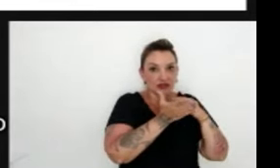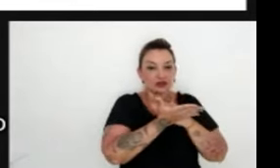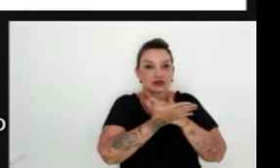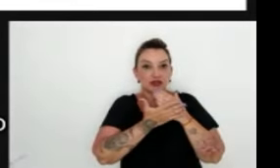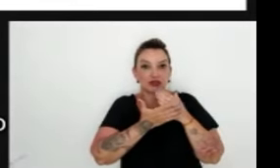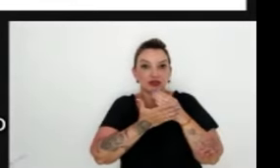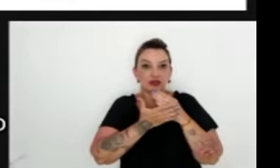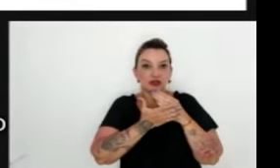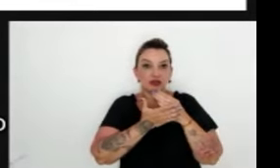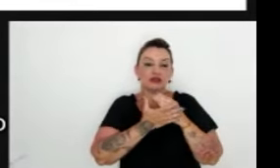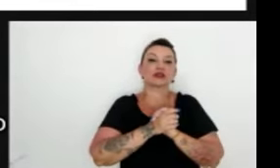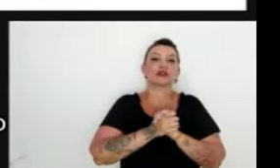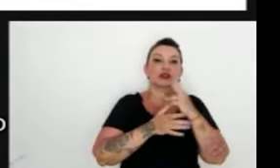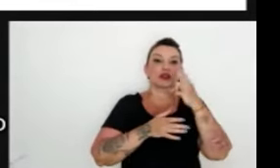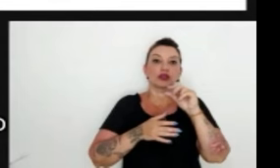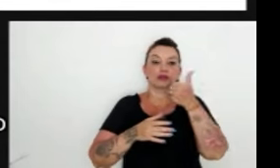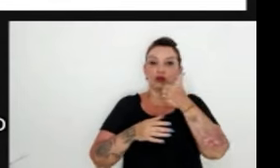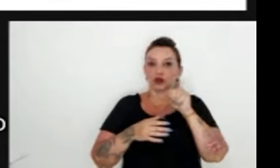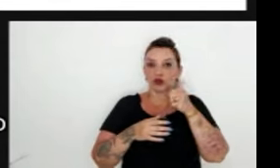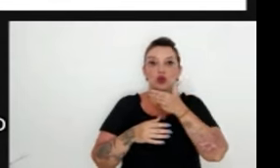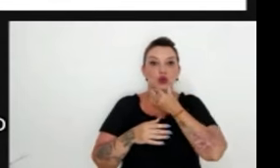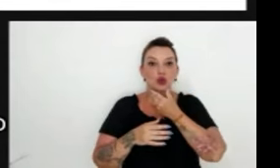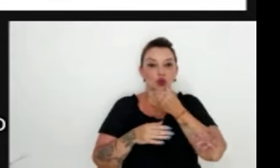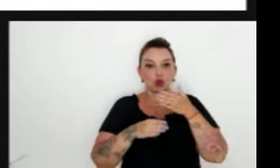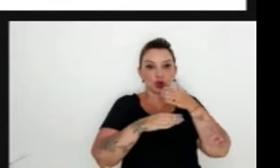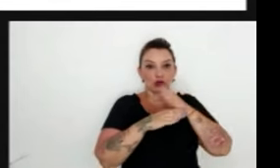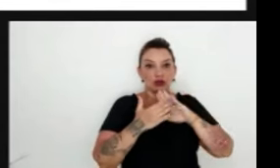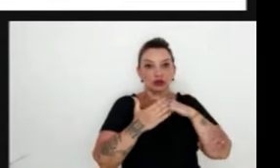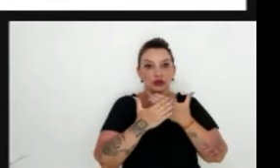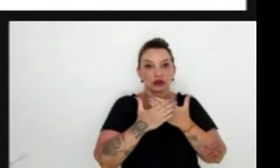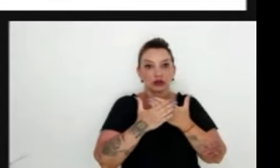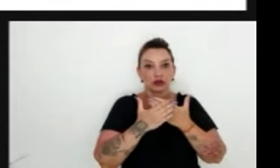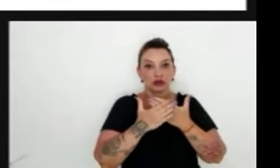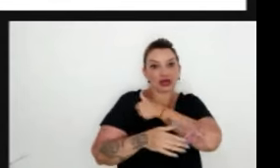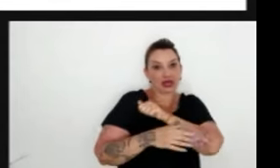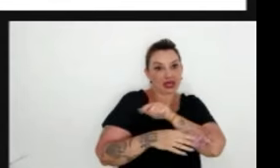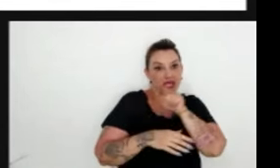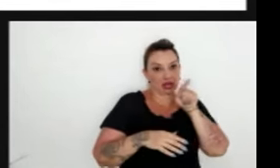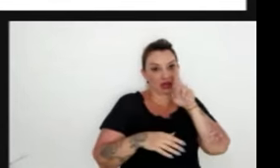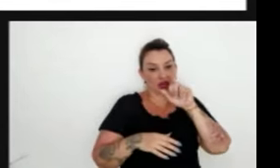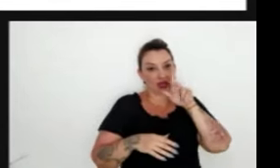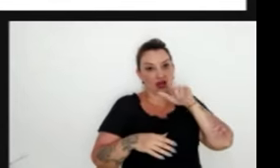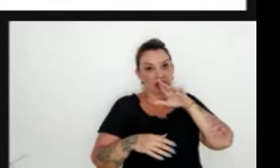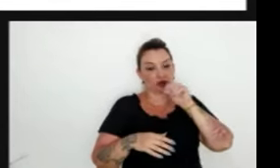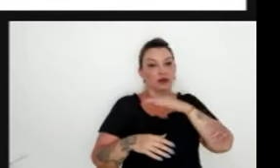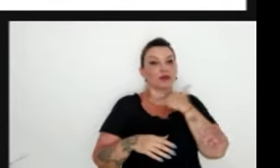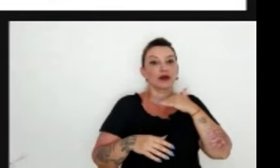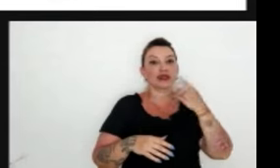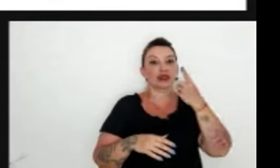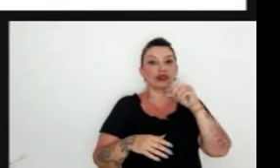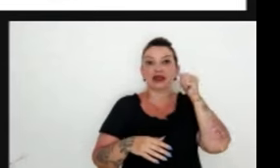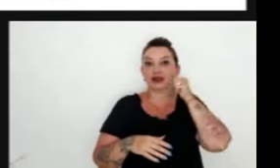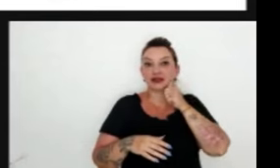2011, quando um rapaz entrou em uma escola no Realengo, no Rio de Janeiro, matou 10 meninas e feriu